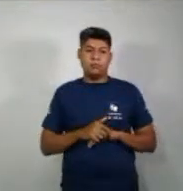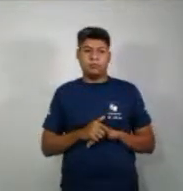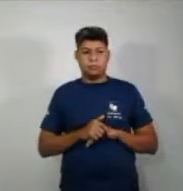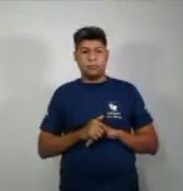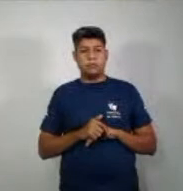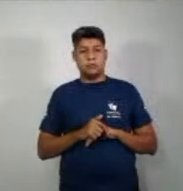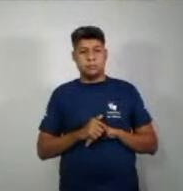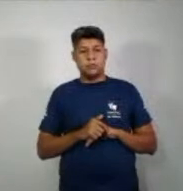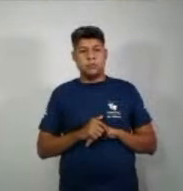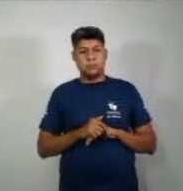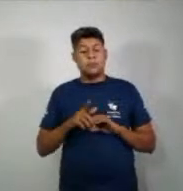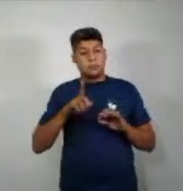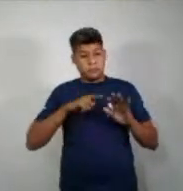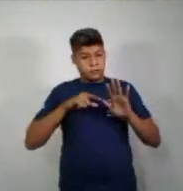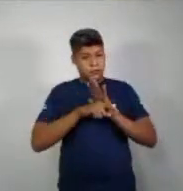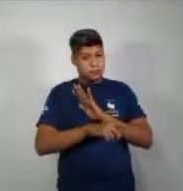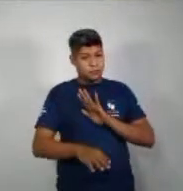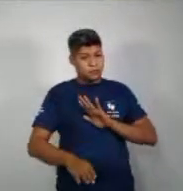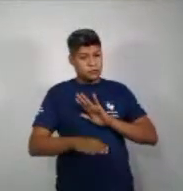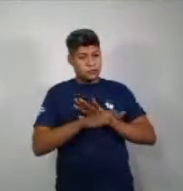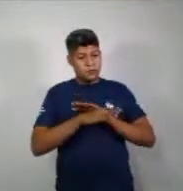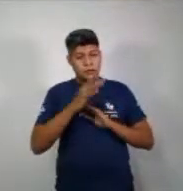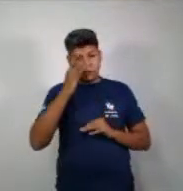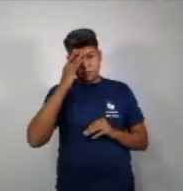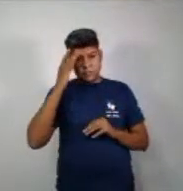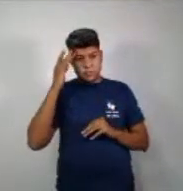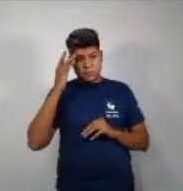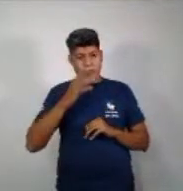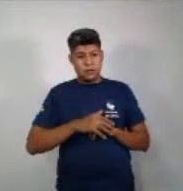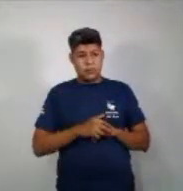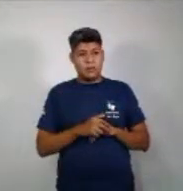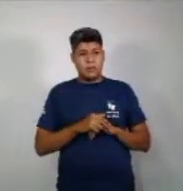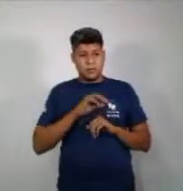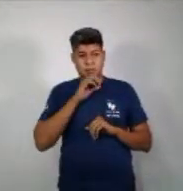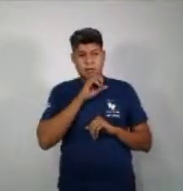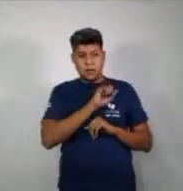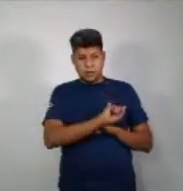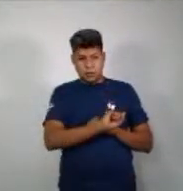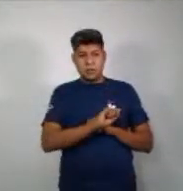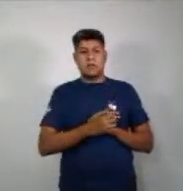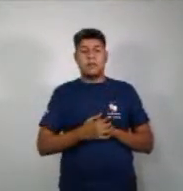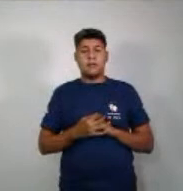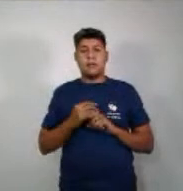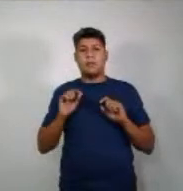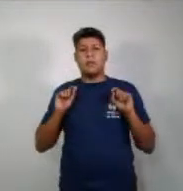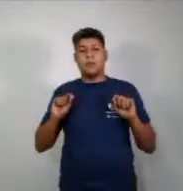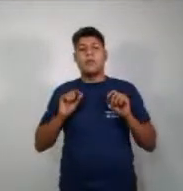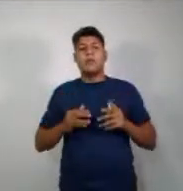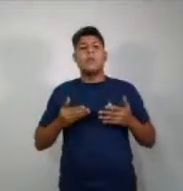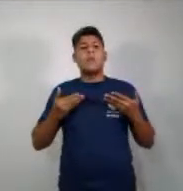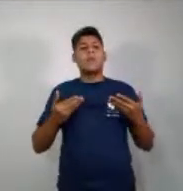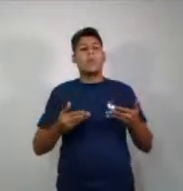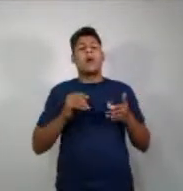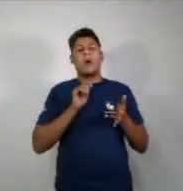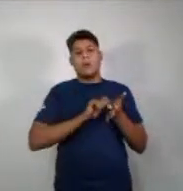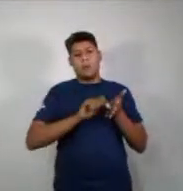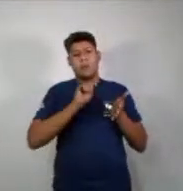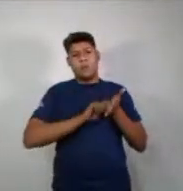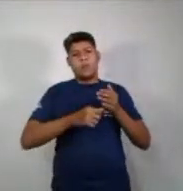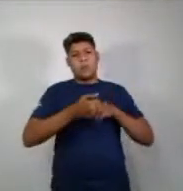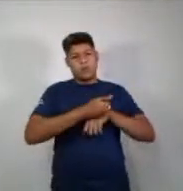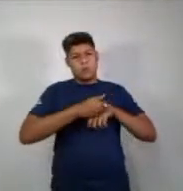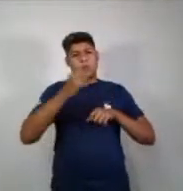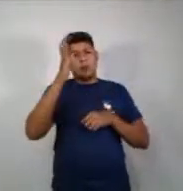Vou transmitir uma pergunta que chegou aqui do público, que a Tá gente bom. passou meio rápido por ela, que é qual o autor brasileiro que ele